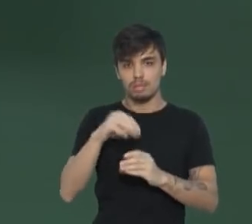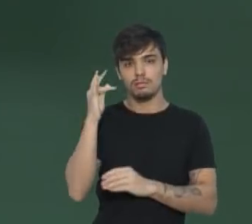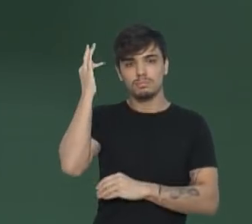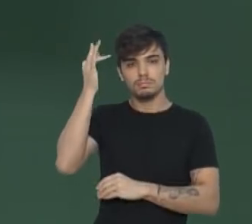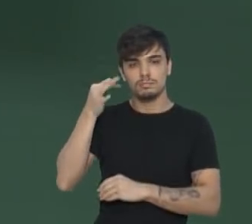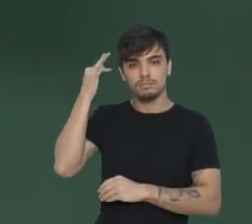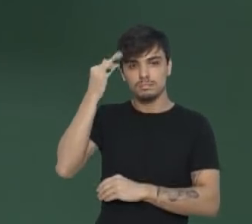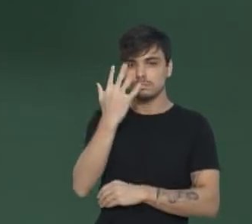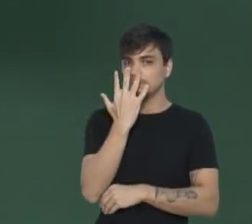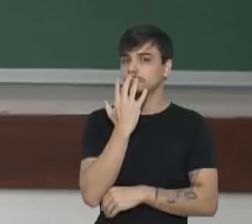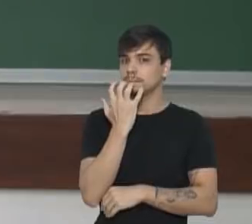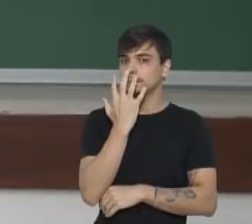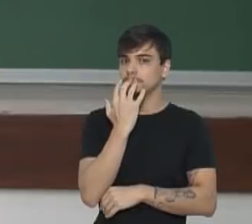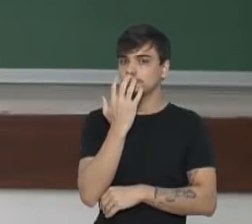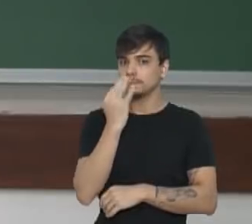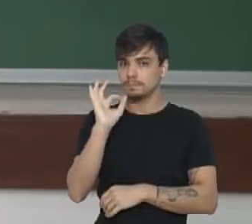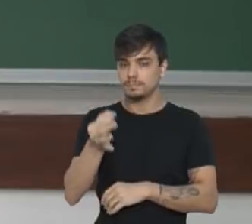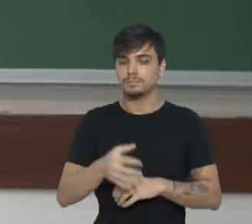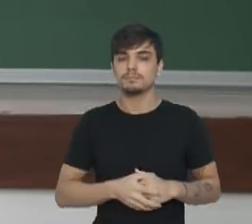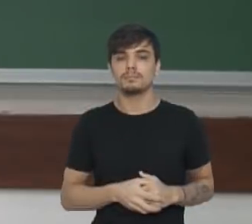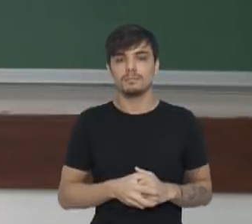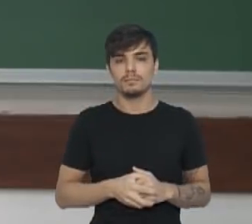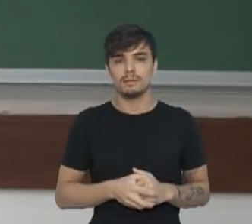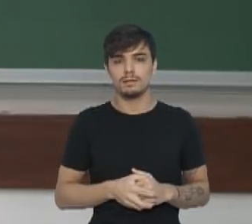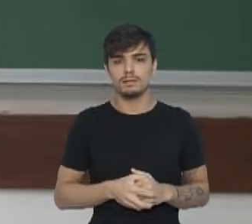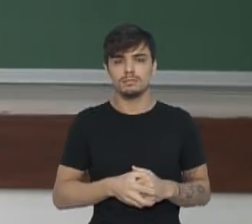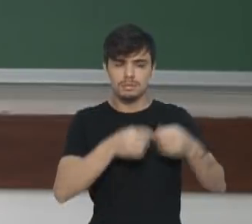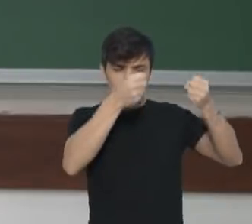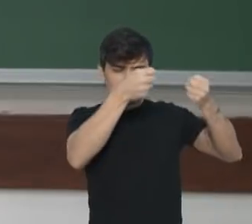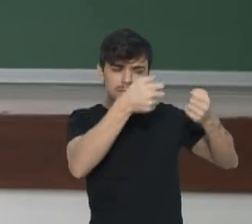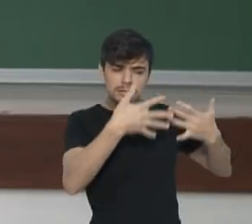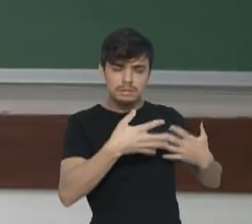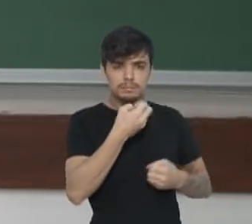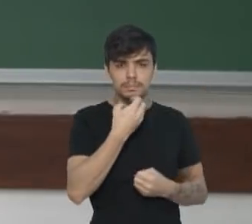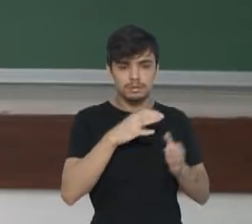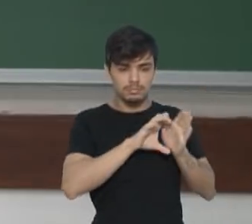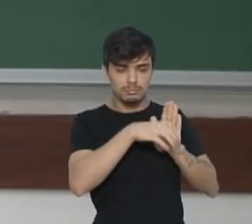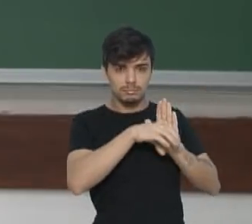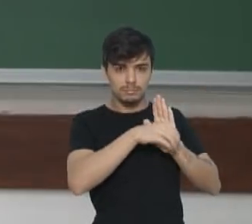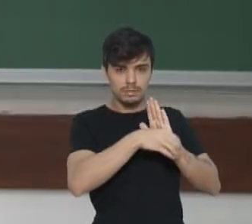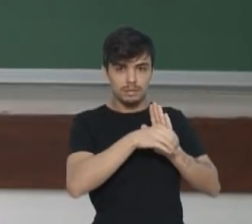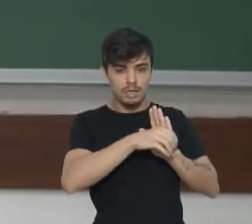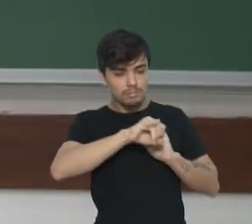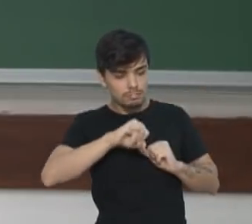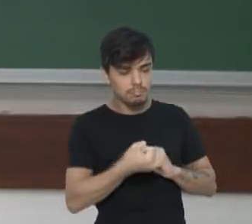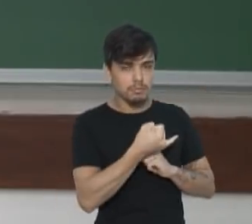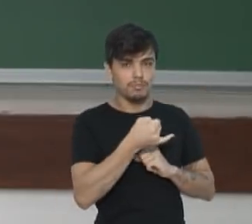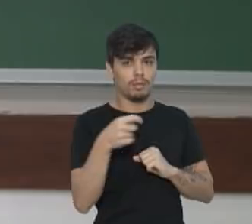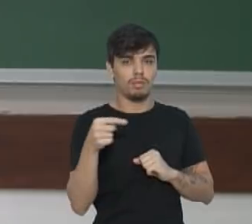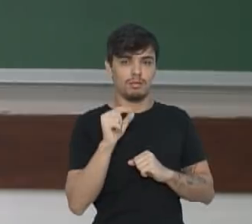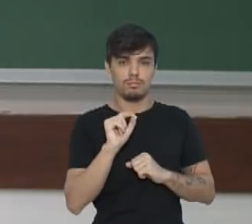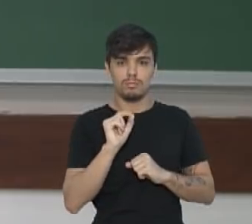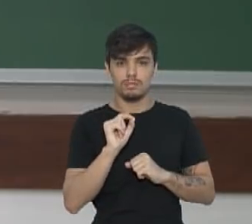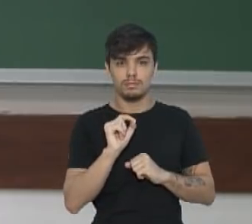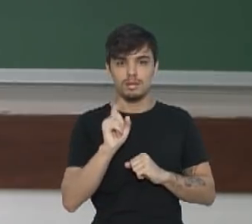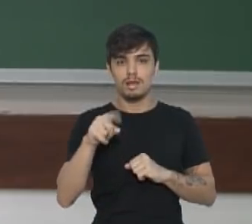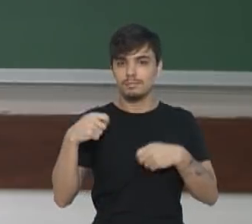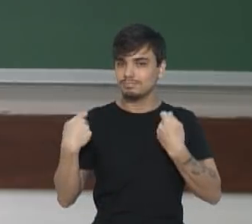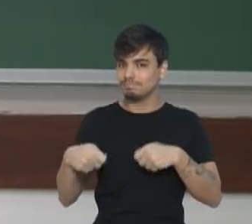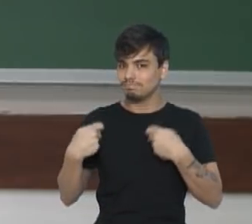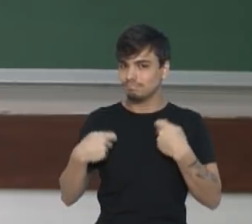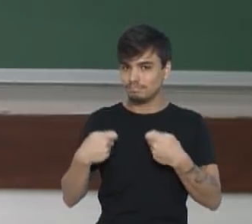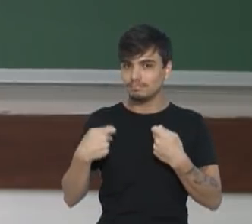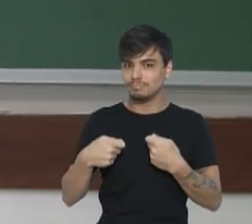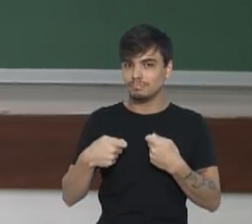do Nietzsche, beleza? Para a gente descrever bem esses conceitos aí, ter um bom aproveitamento da nossa aula hoje, é preciso,